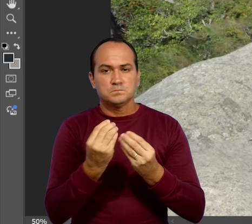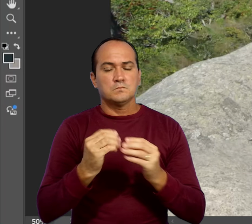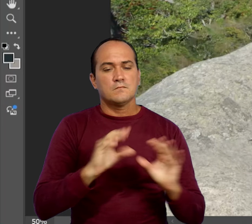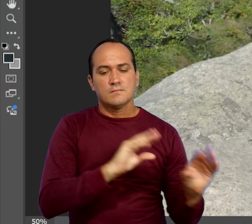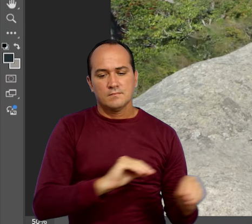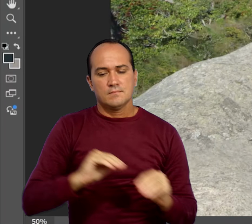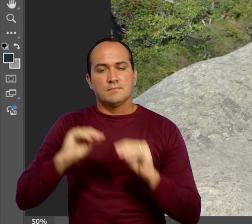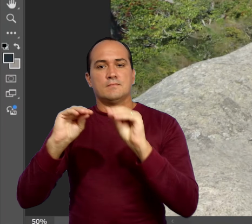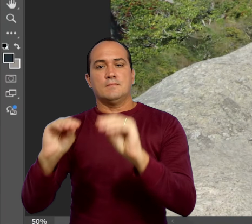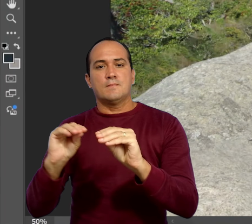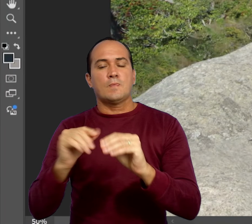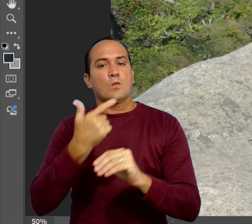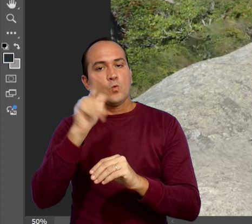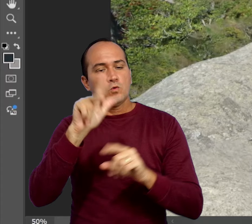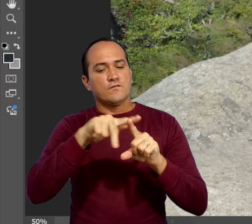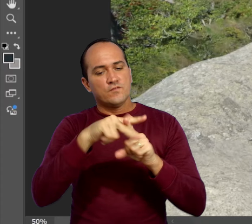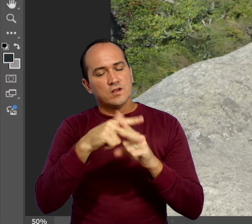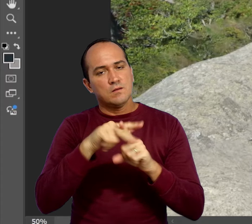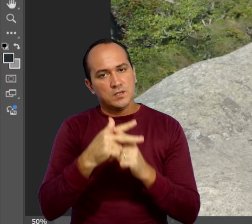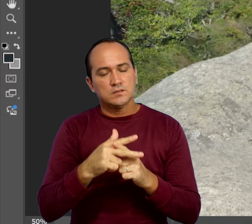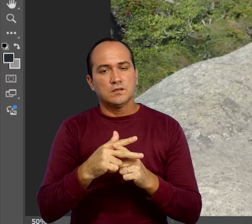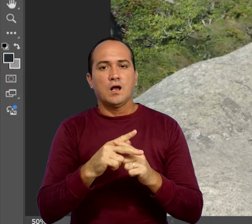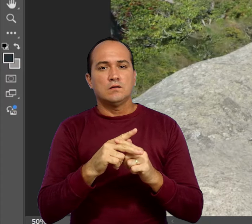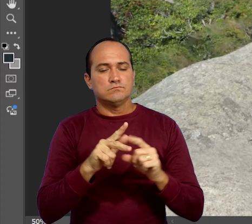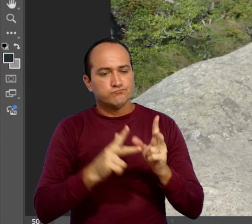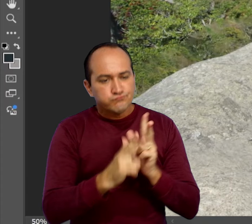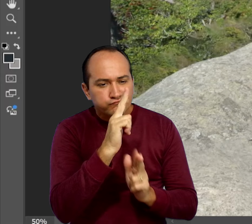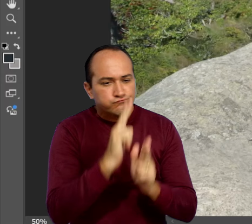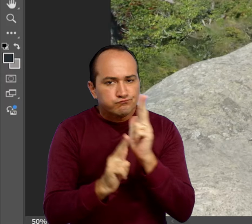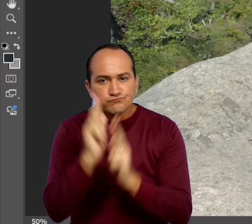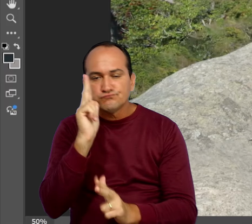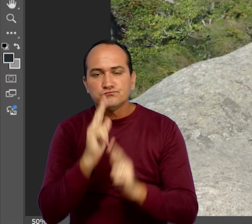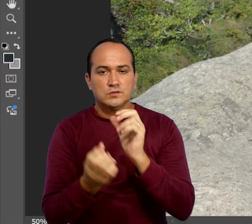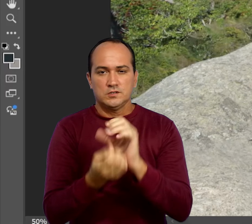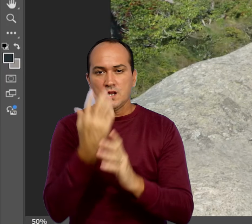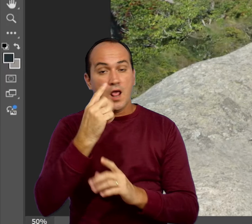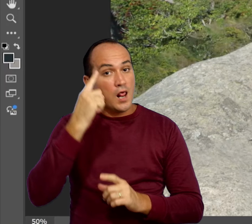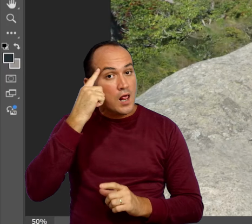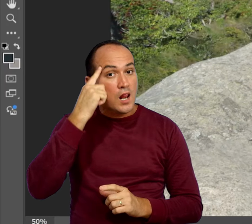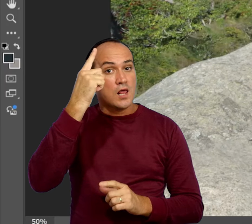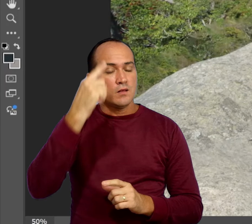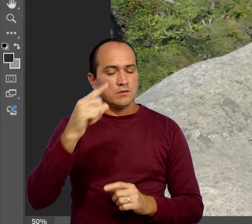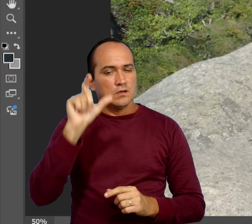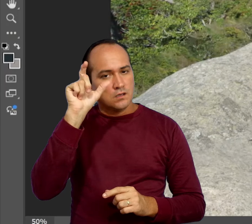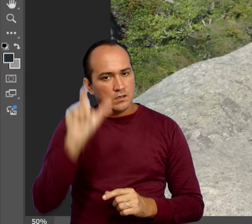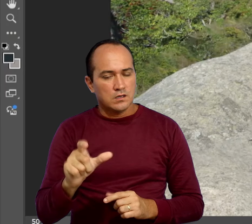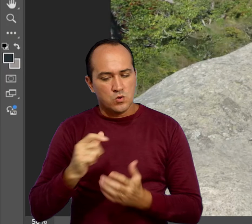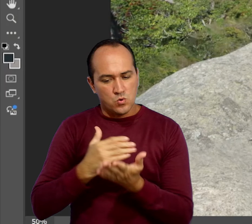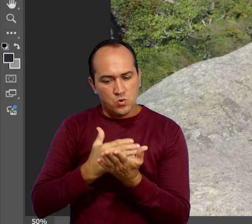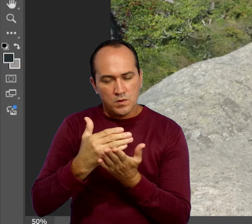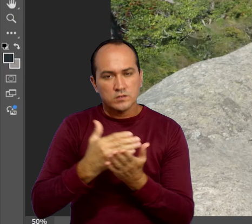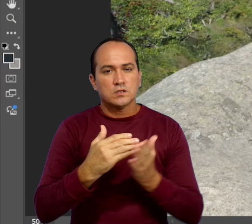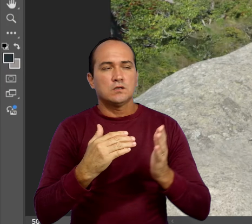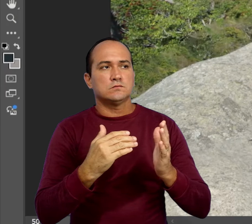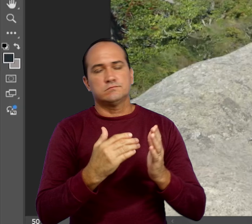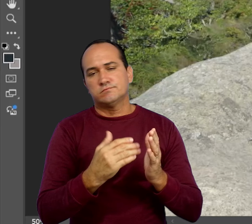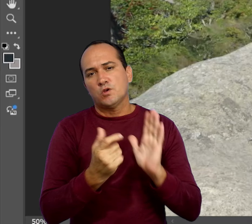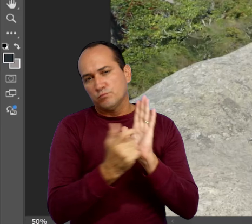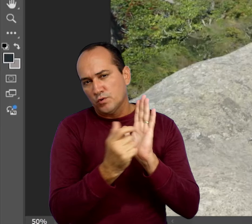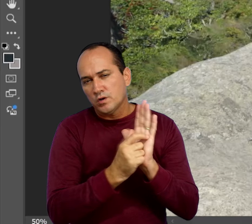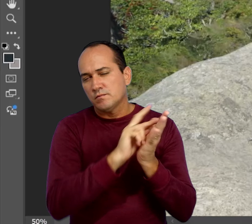como é que a gente leva então para outra ferramenta, né, para que a gente consiga criar essa simulação. Lembrando sempre que eu estou começando